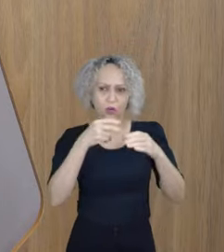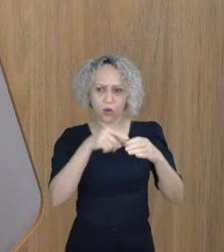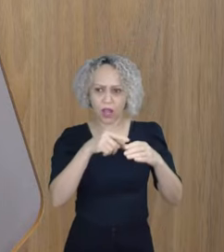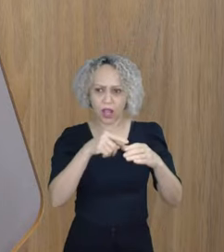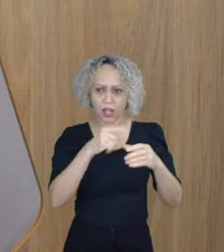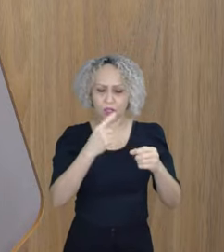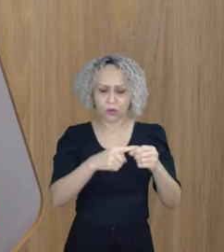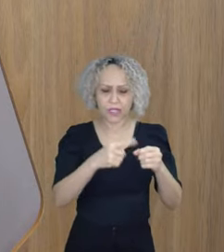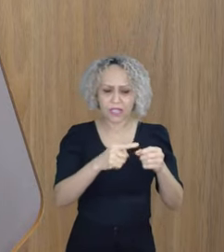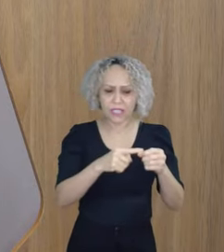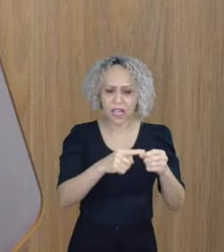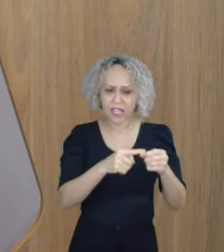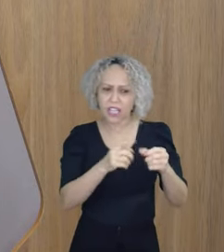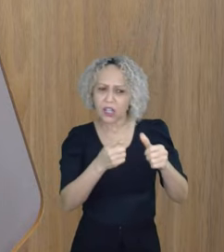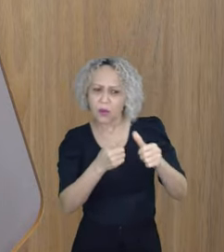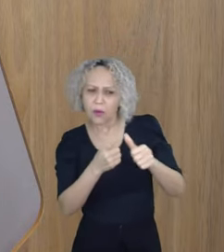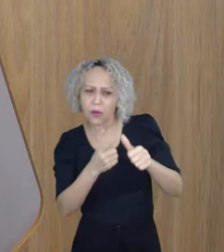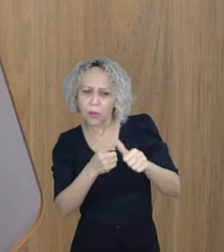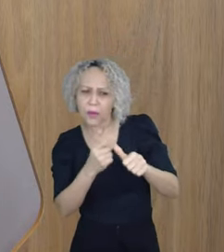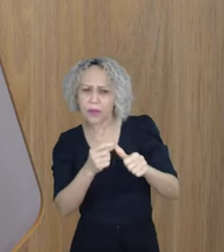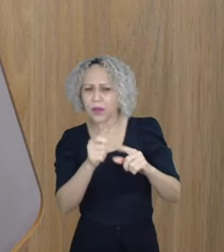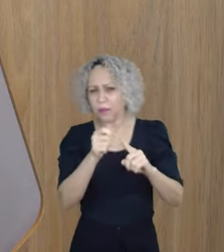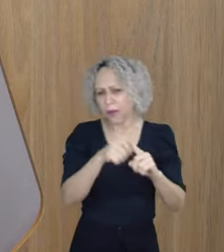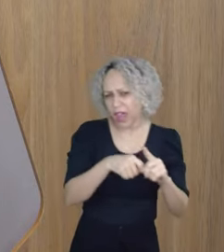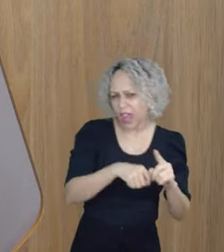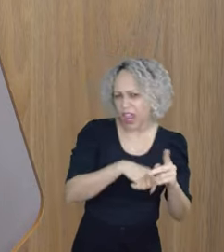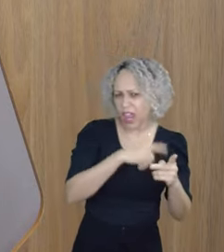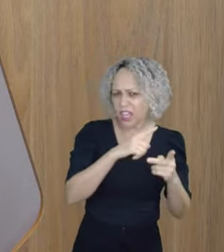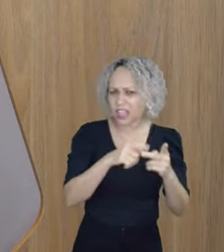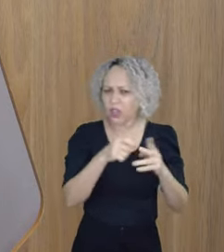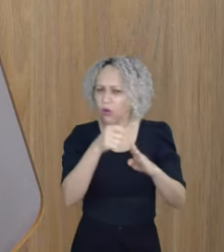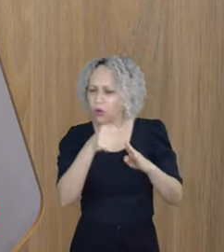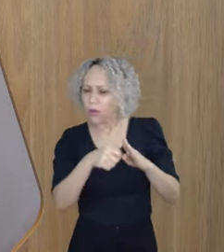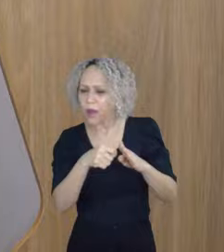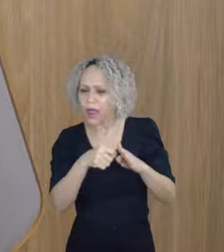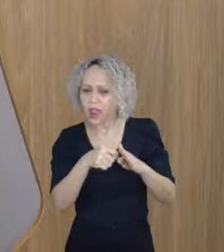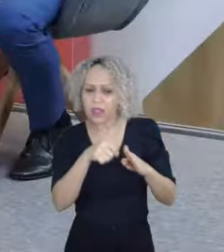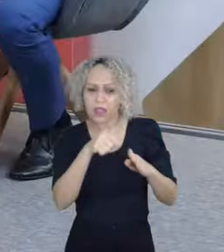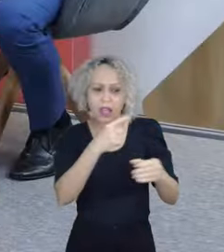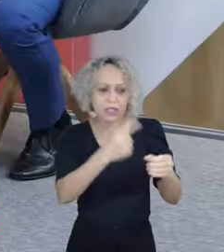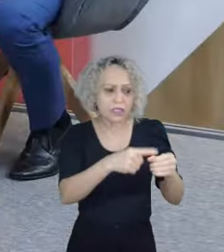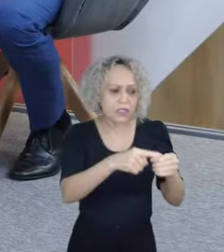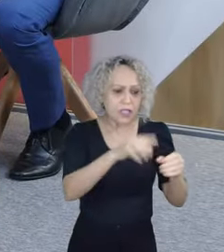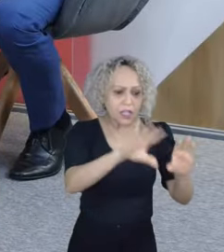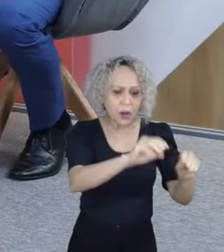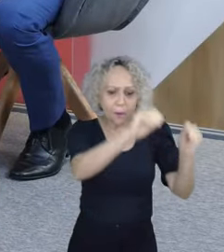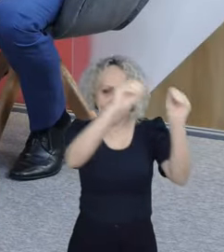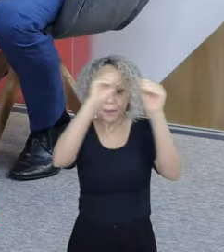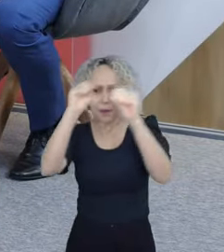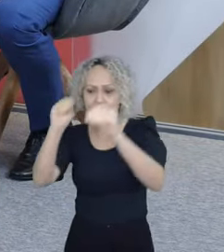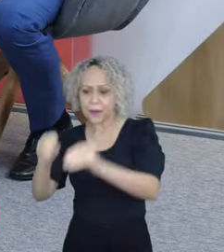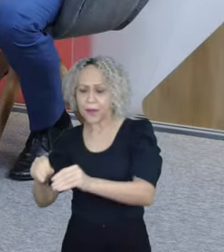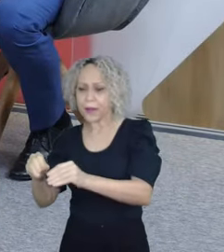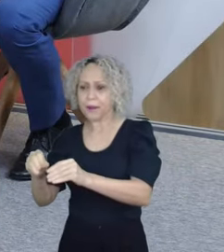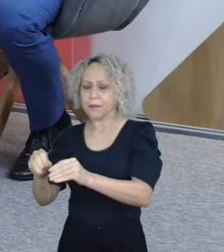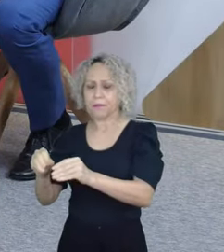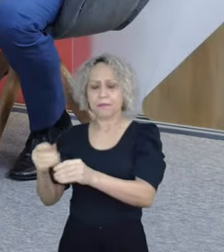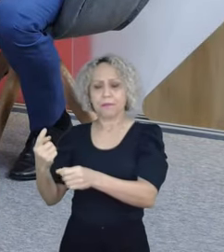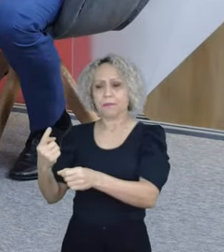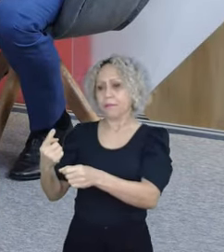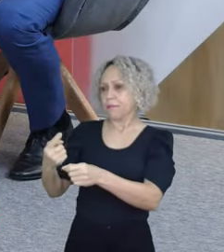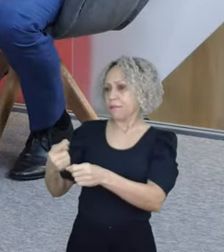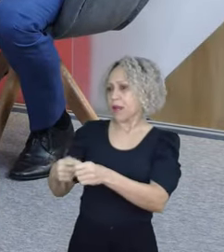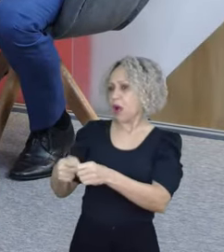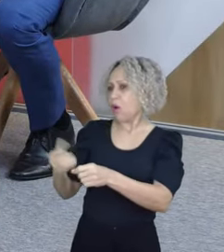primeiro mês do mandato ou no segundo, né, mudar o domicílio eleitoral e passar a ter uma residência, passar a ter uma vida